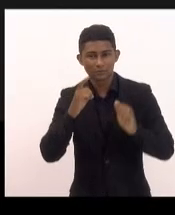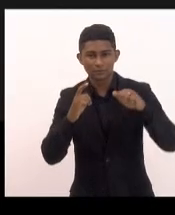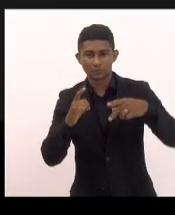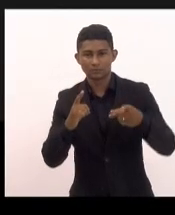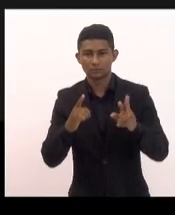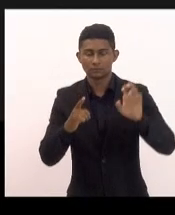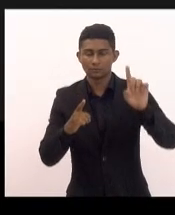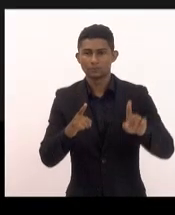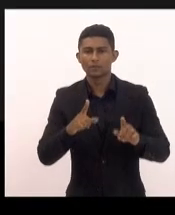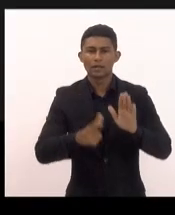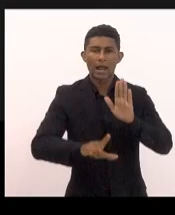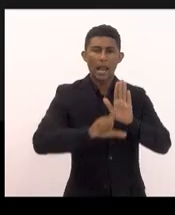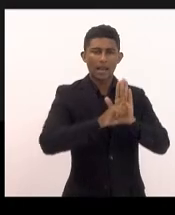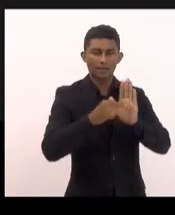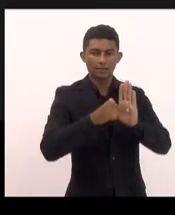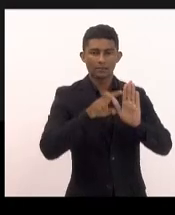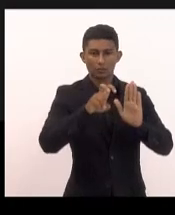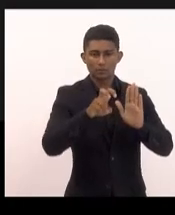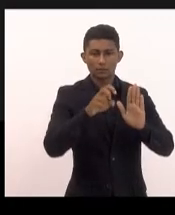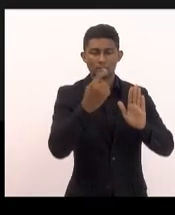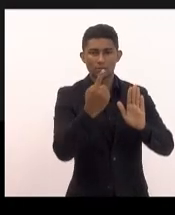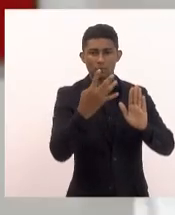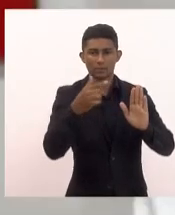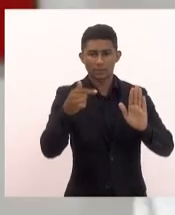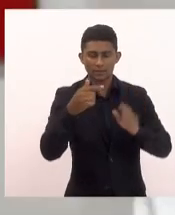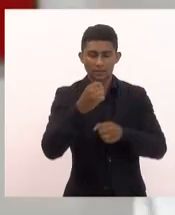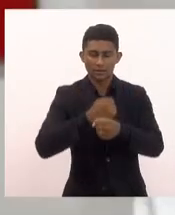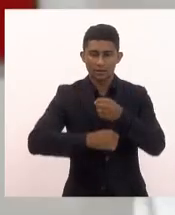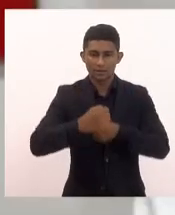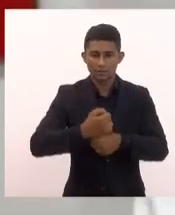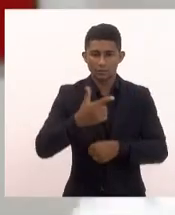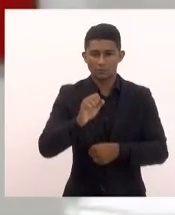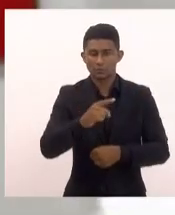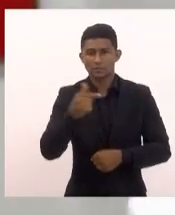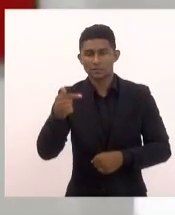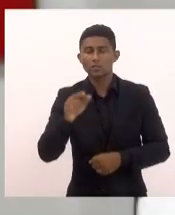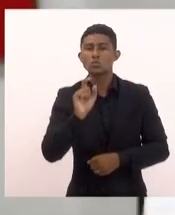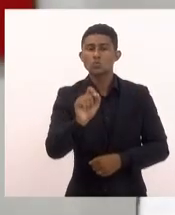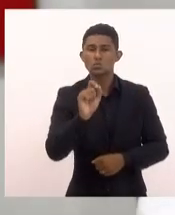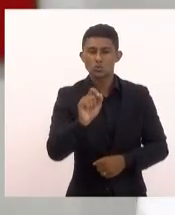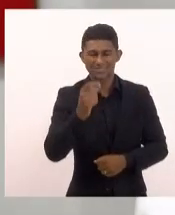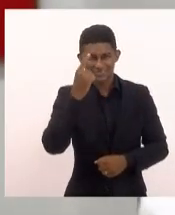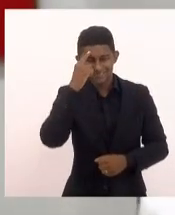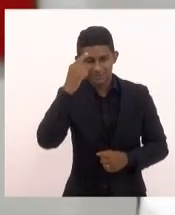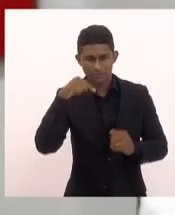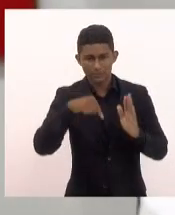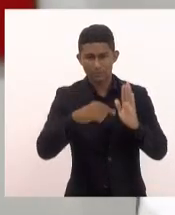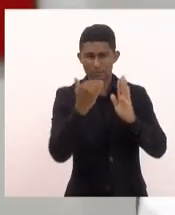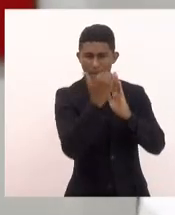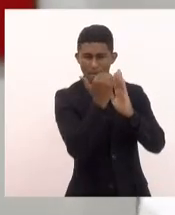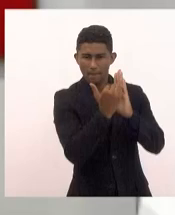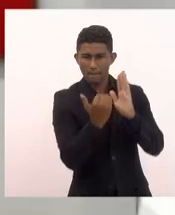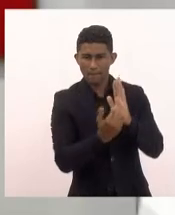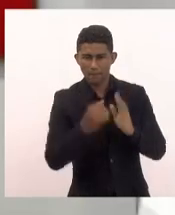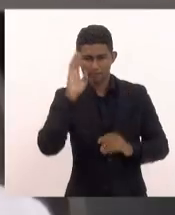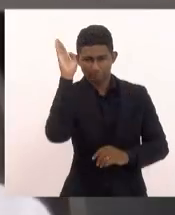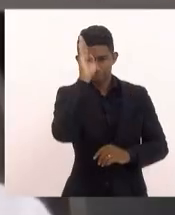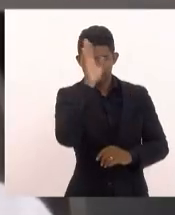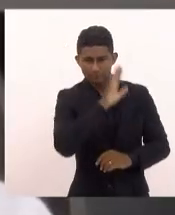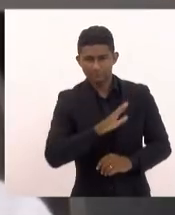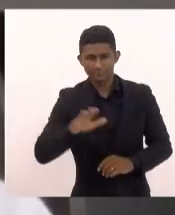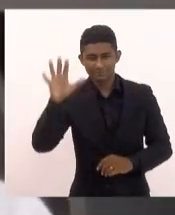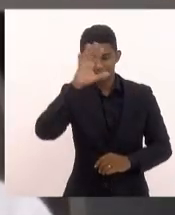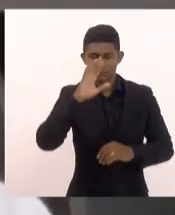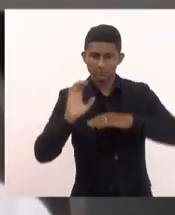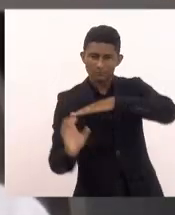a lei 5.147, de 6 de dezembro de 2007, que dispõe sobre a aplicação do Estatuto Nacional da Microempresa e da Empresa